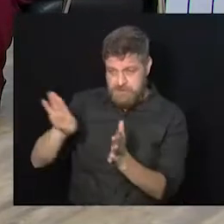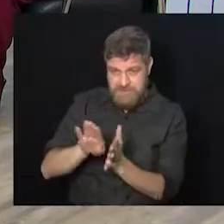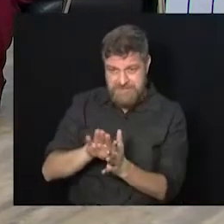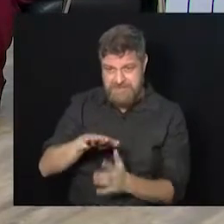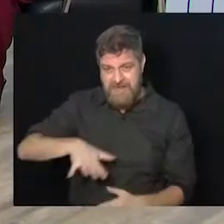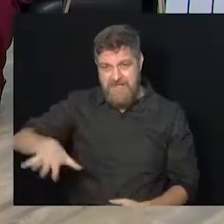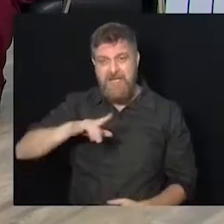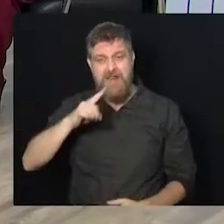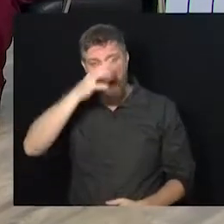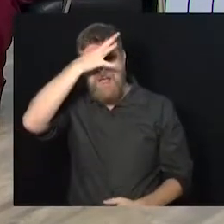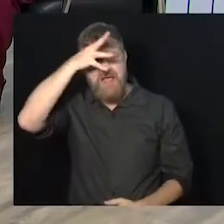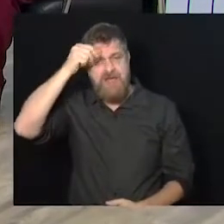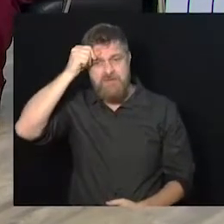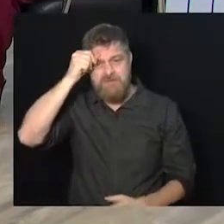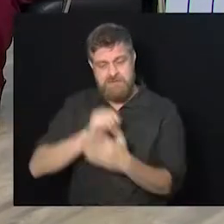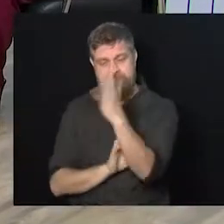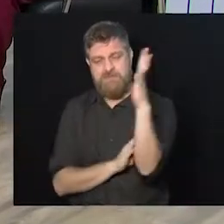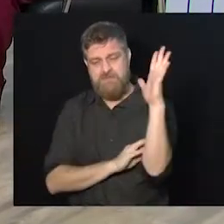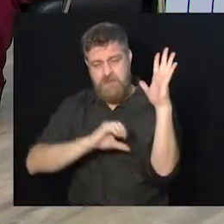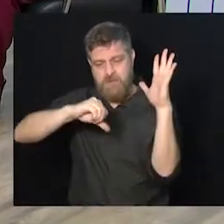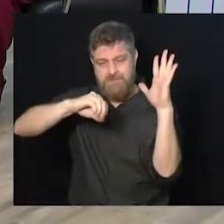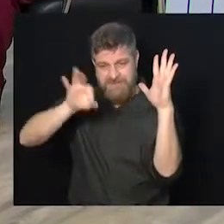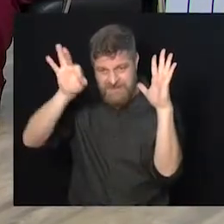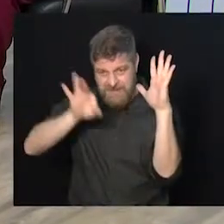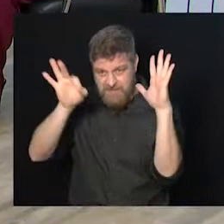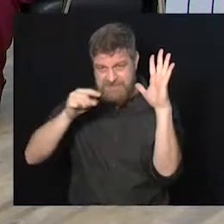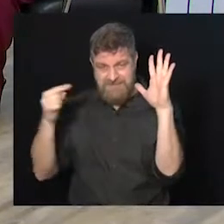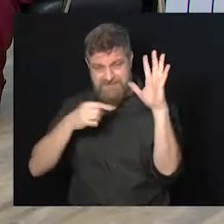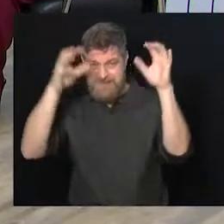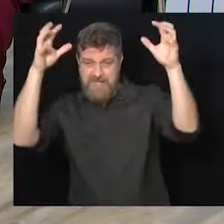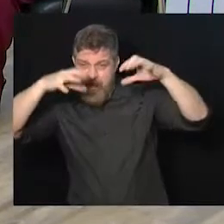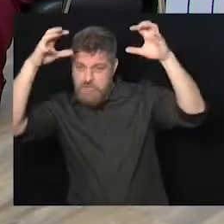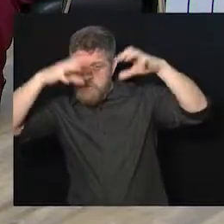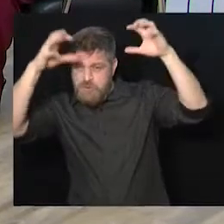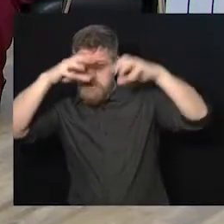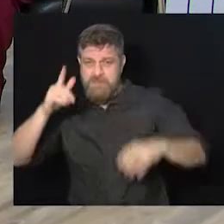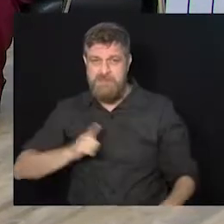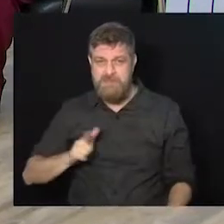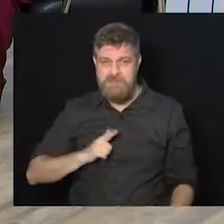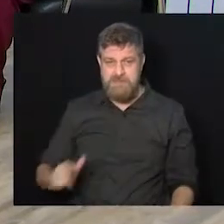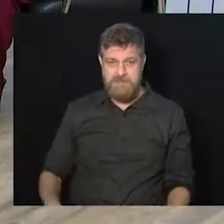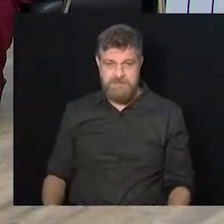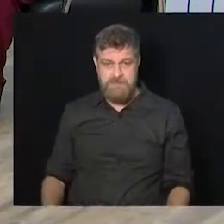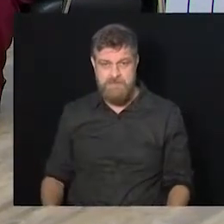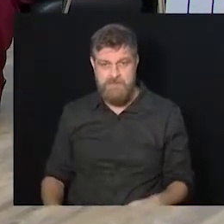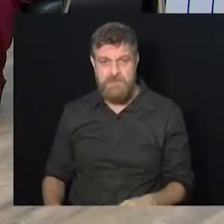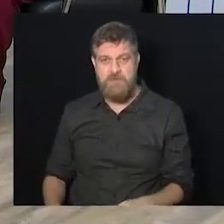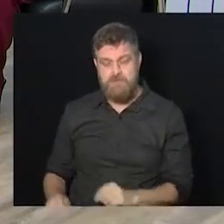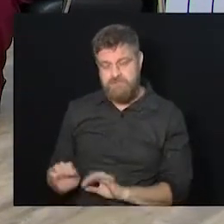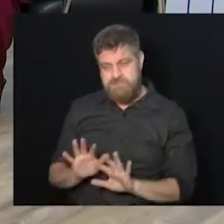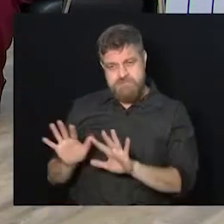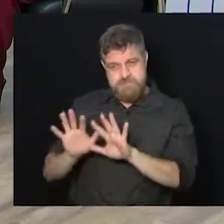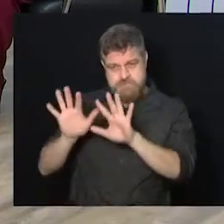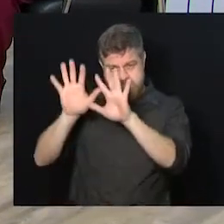a floresta amazônica, 90% da chuva que cai na floresta, ela é decorrente dos processos de evapotranspiração